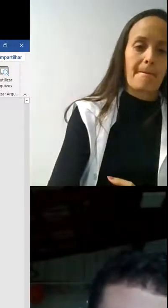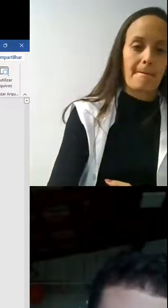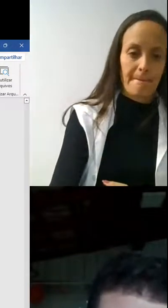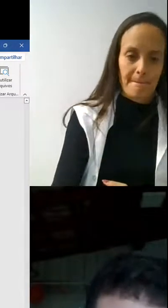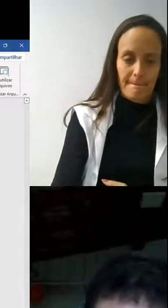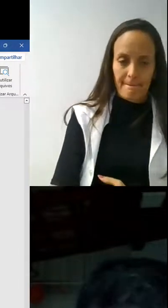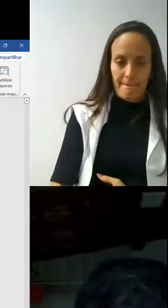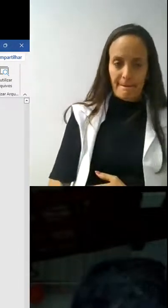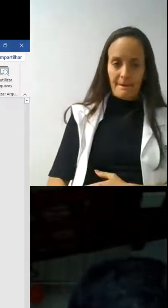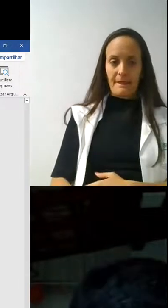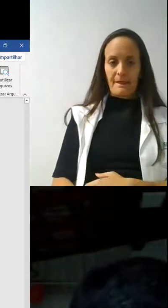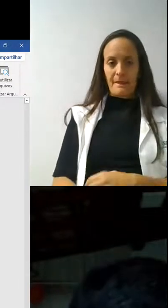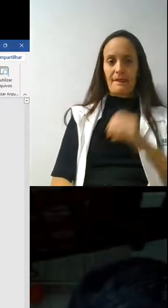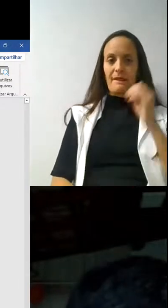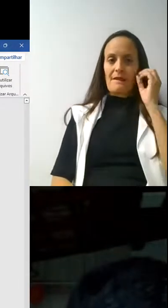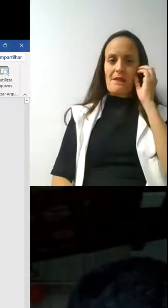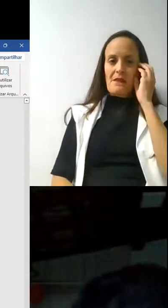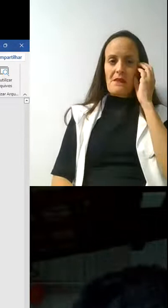Colar aqui.